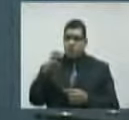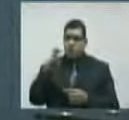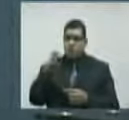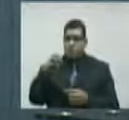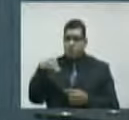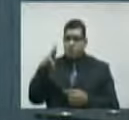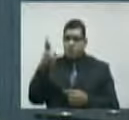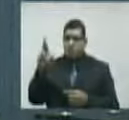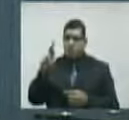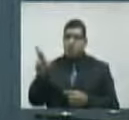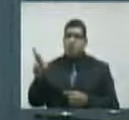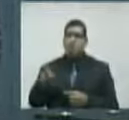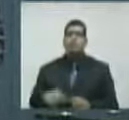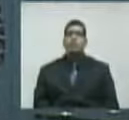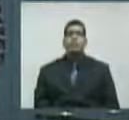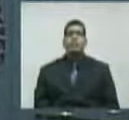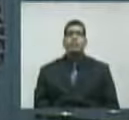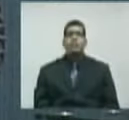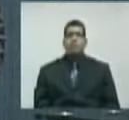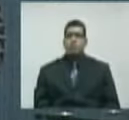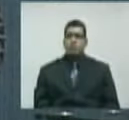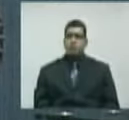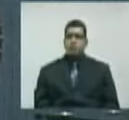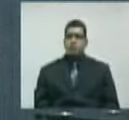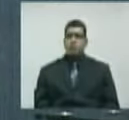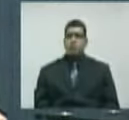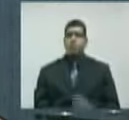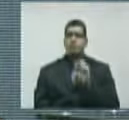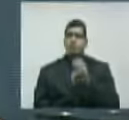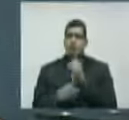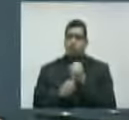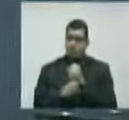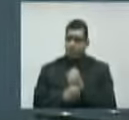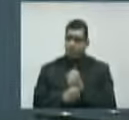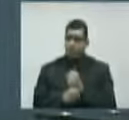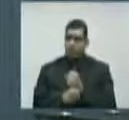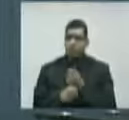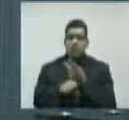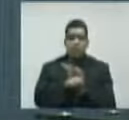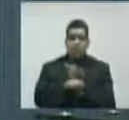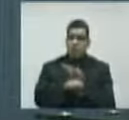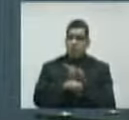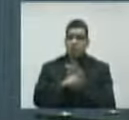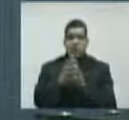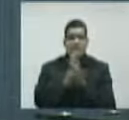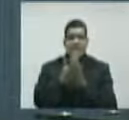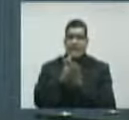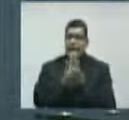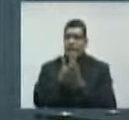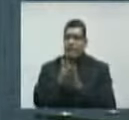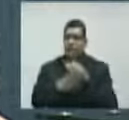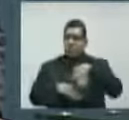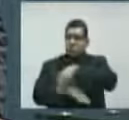85 milhões de reais que o Tribunal de Contas não achou 1 centímetro de